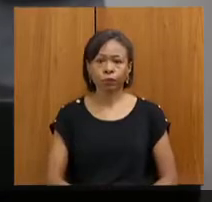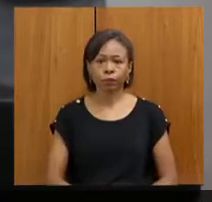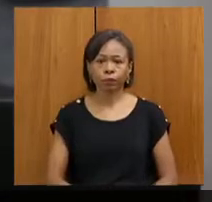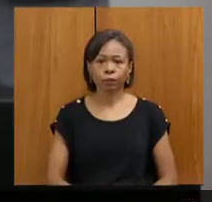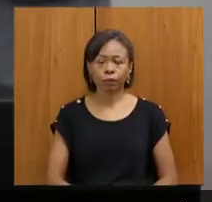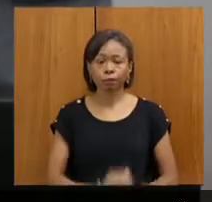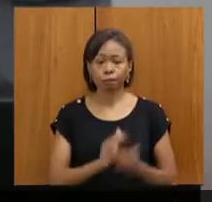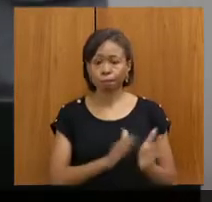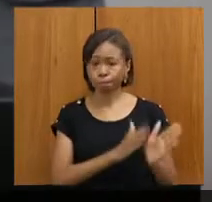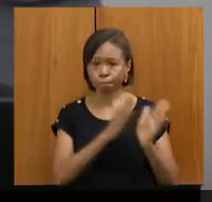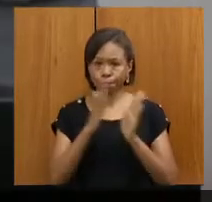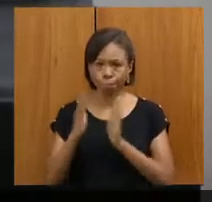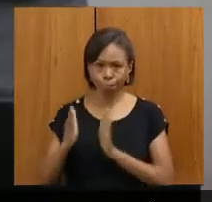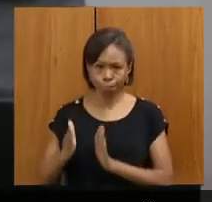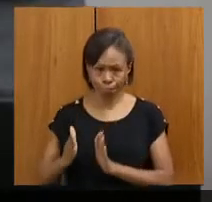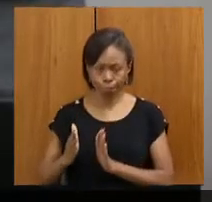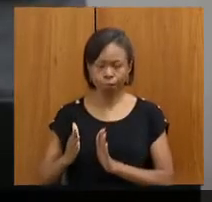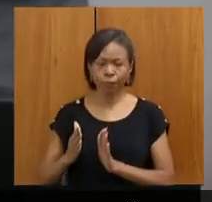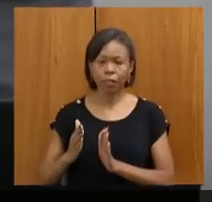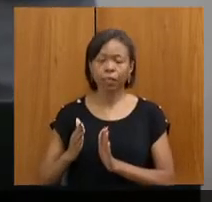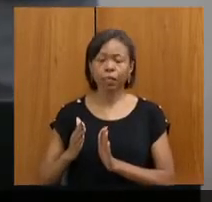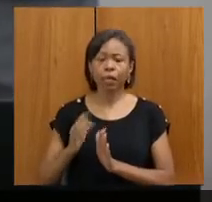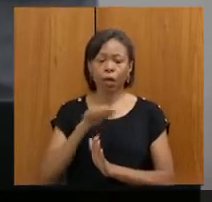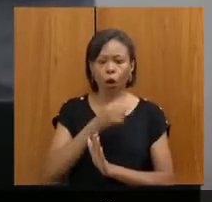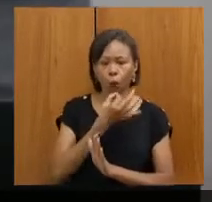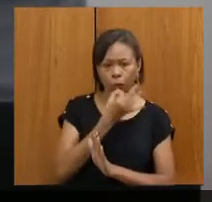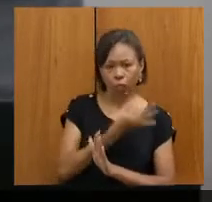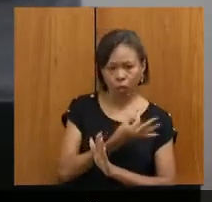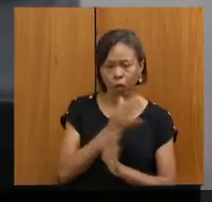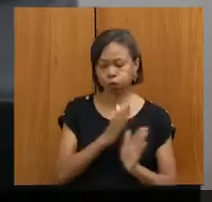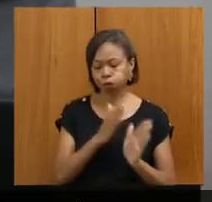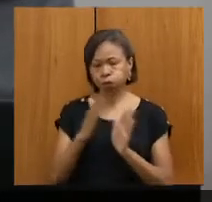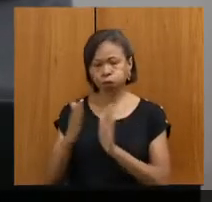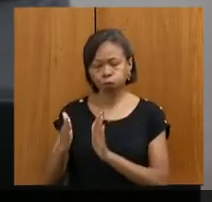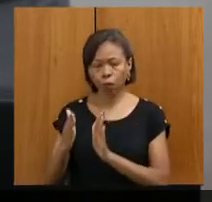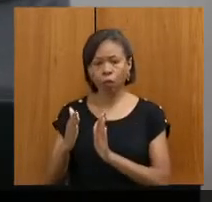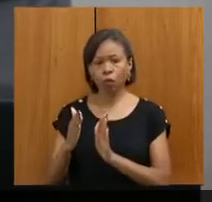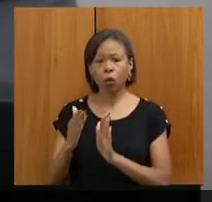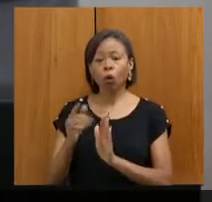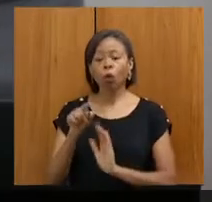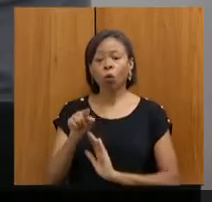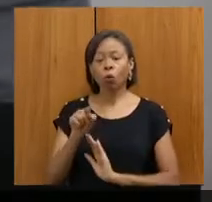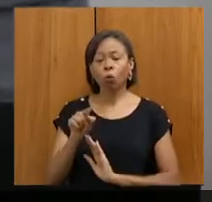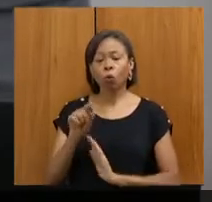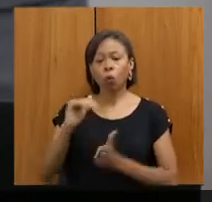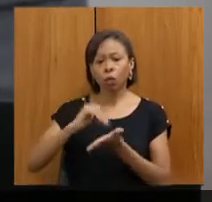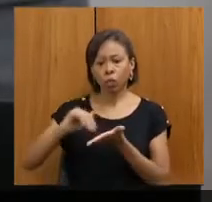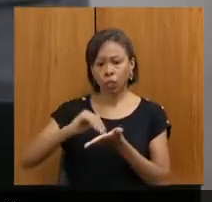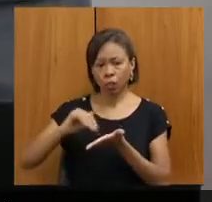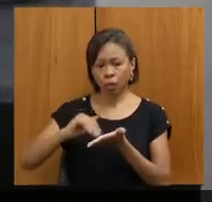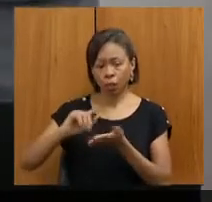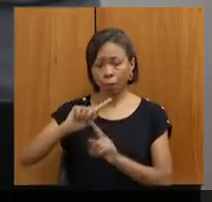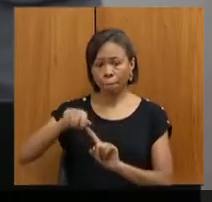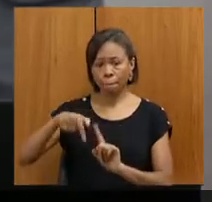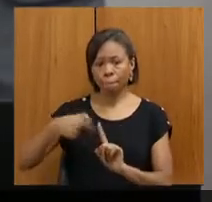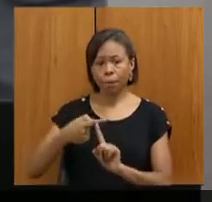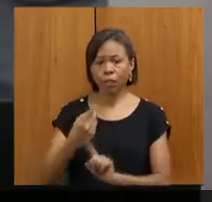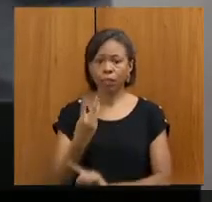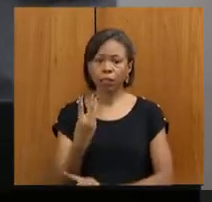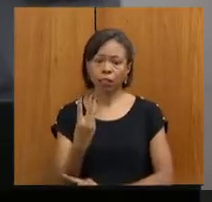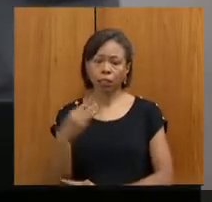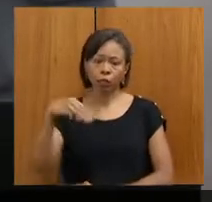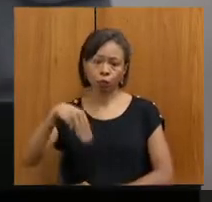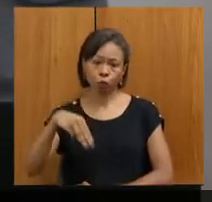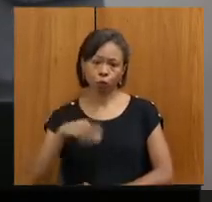e após cada interpelação à autoridade Estadual disporá de três minutos para respondê-la